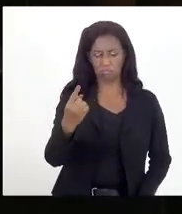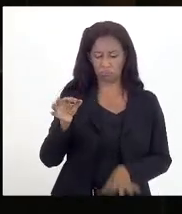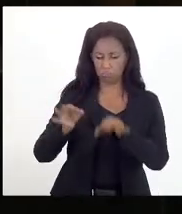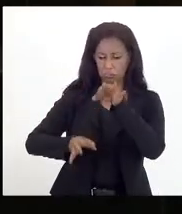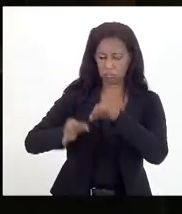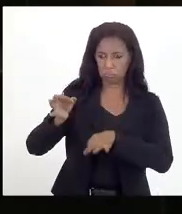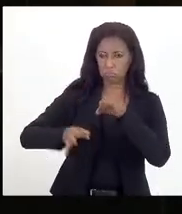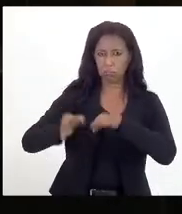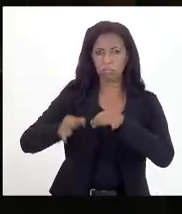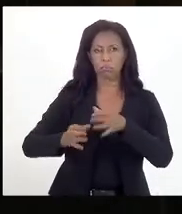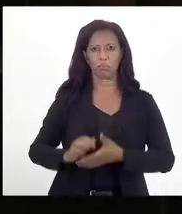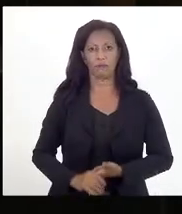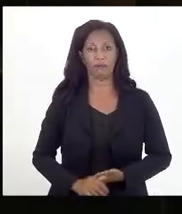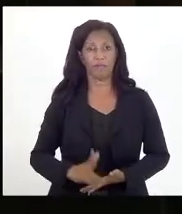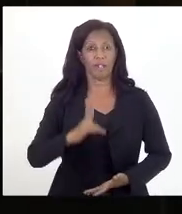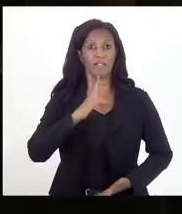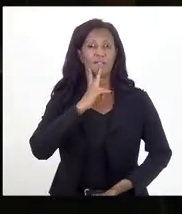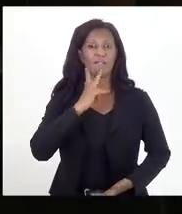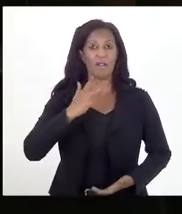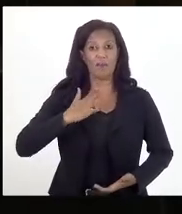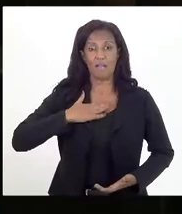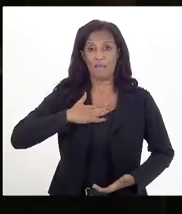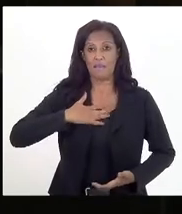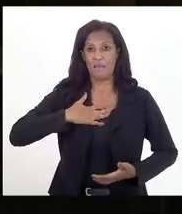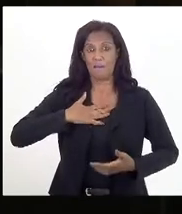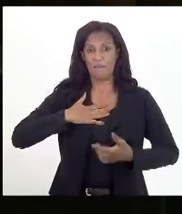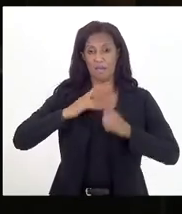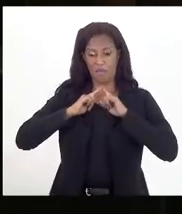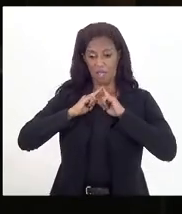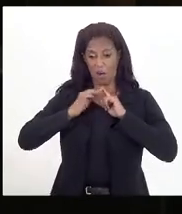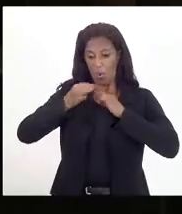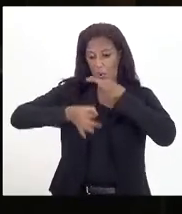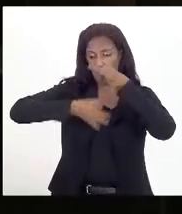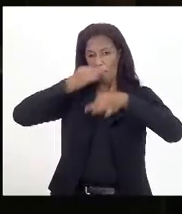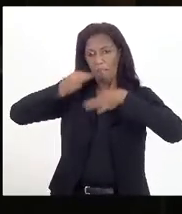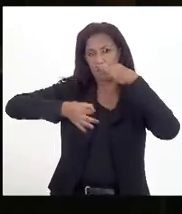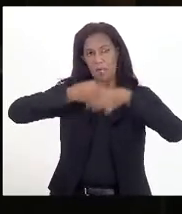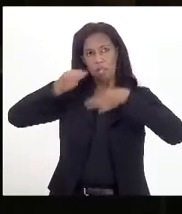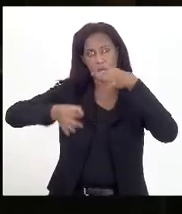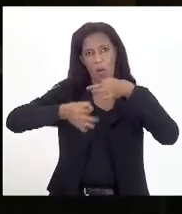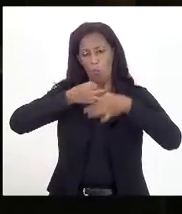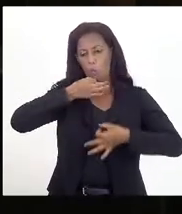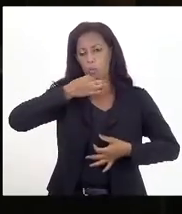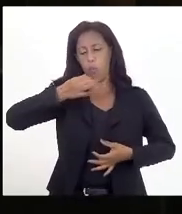e a José que a minha crítica é anti democrática